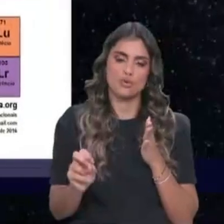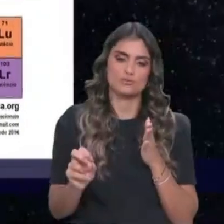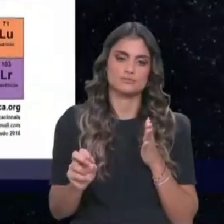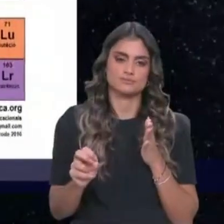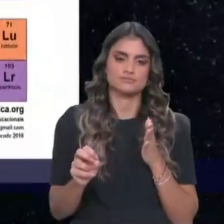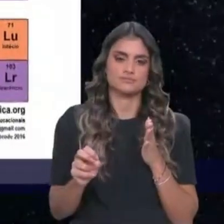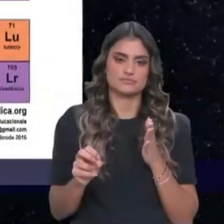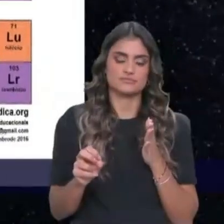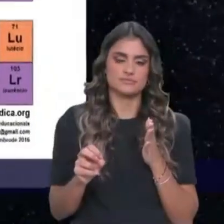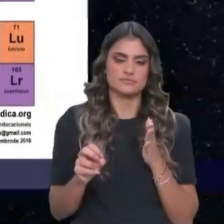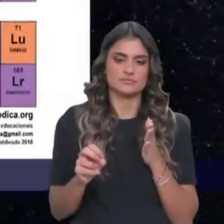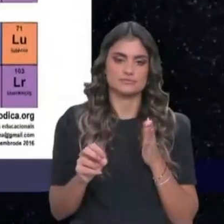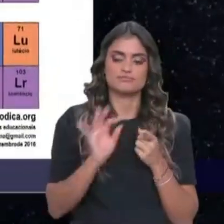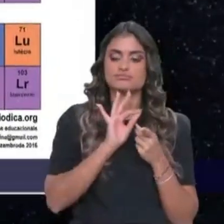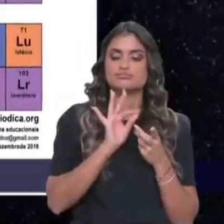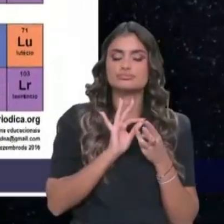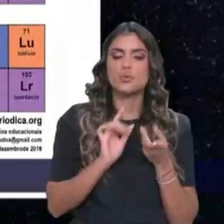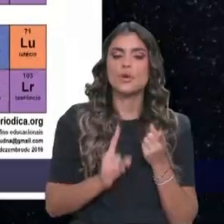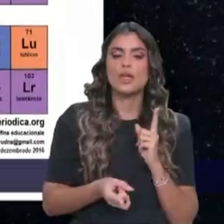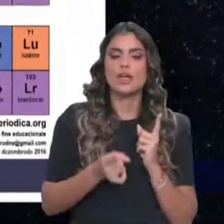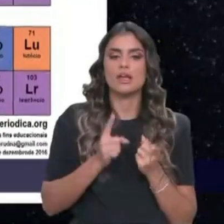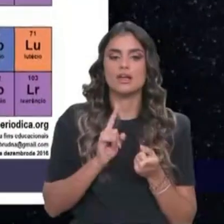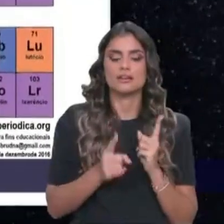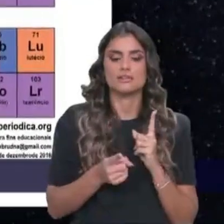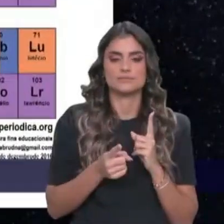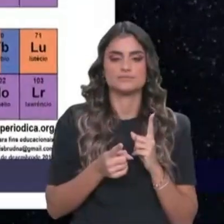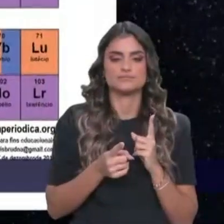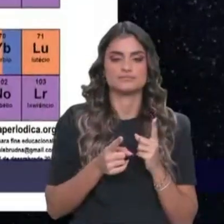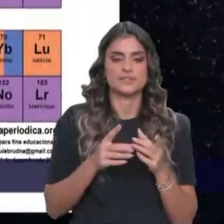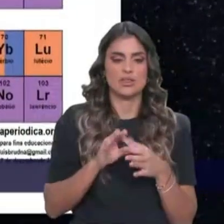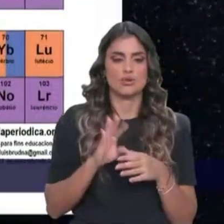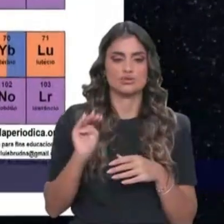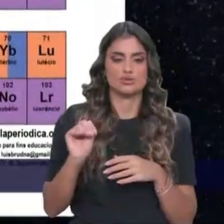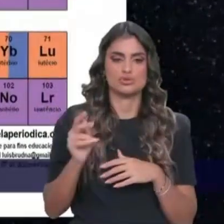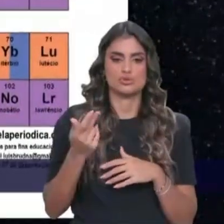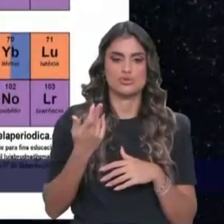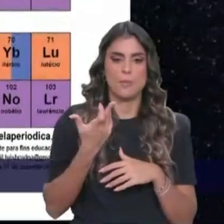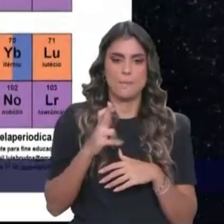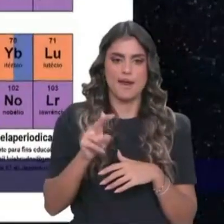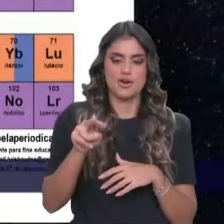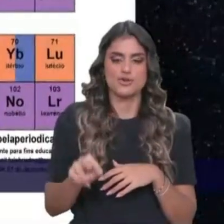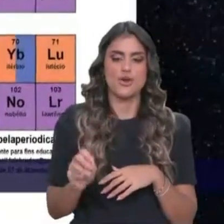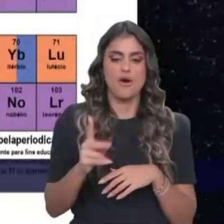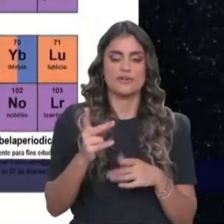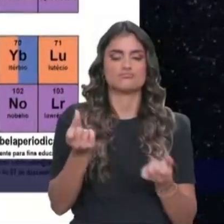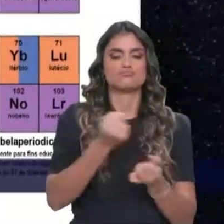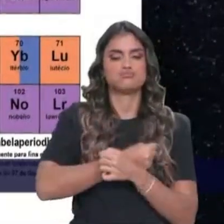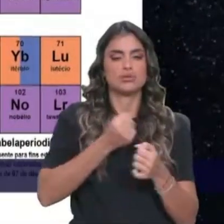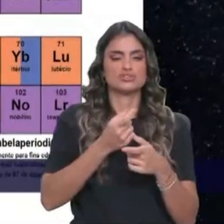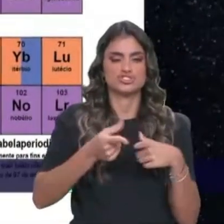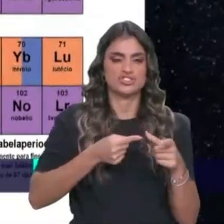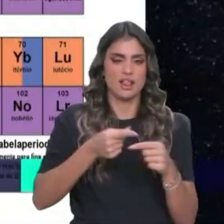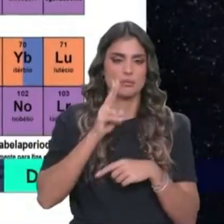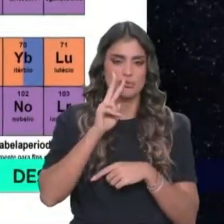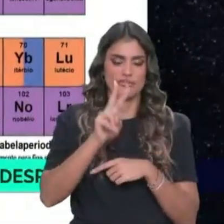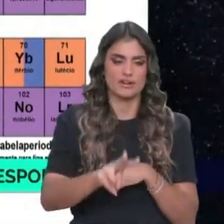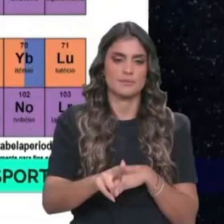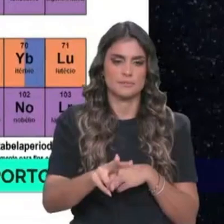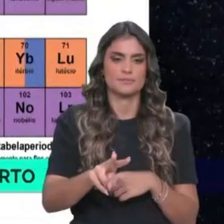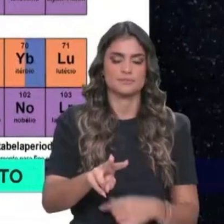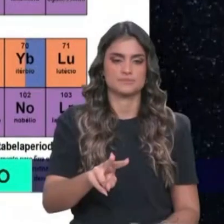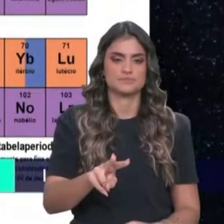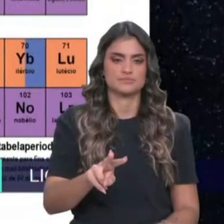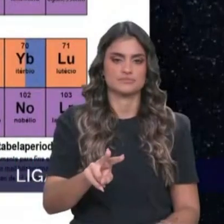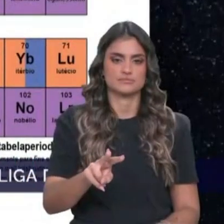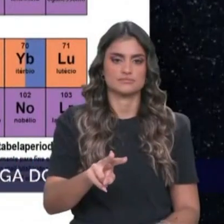sobretudo, sintetizado naquilo que são as supernovas, as explosões de estrelas. Estamos a ver, é a